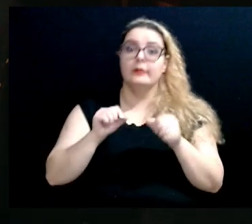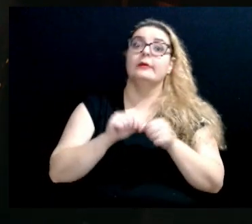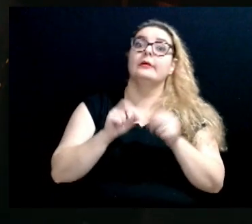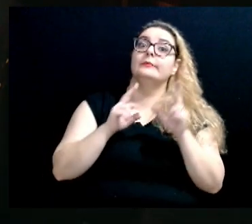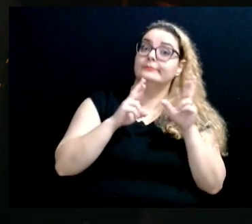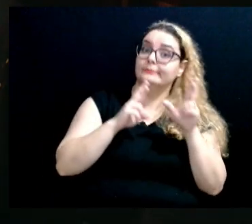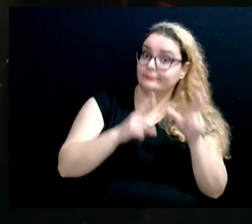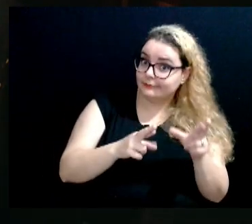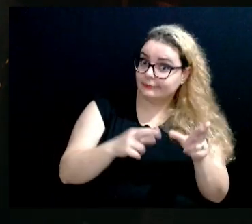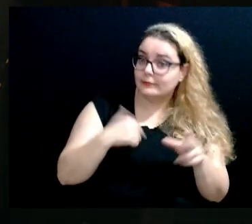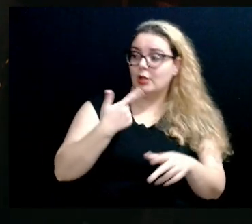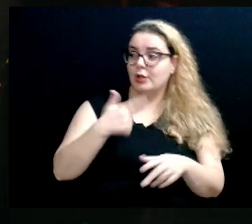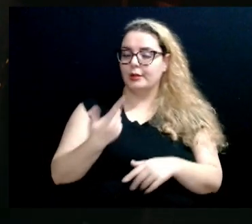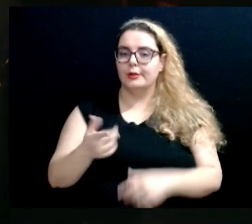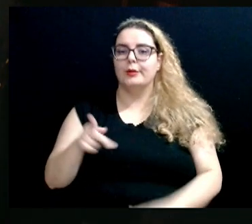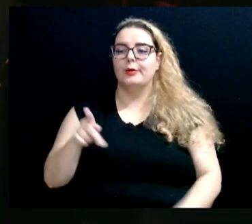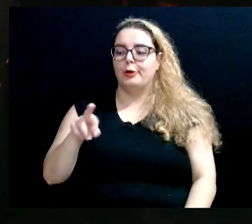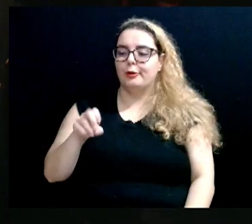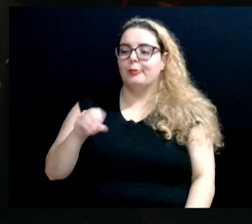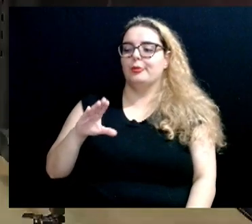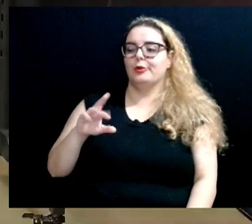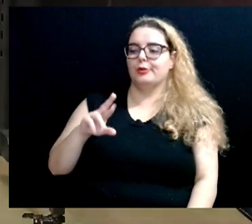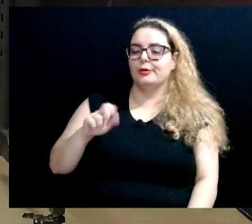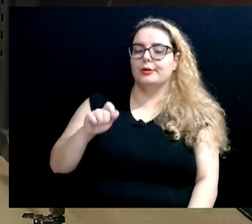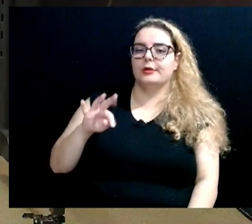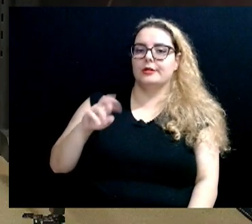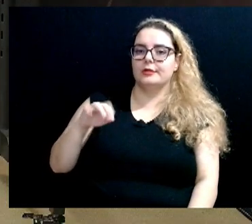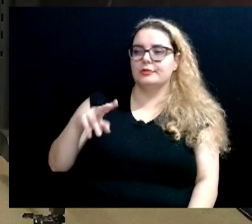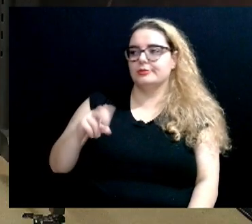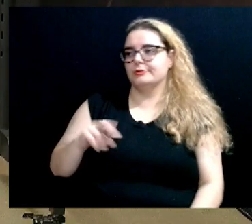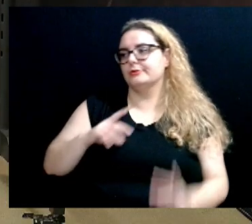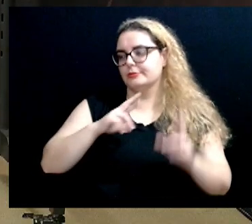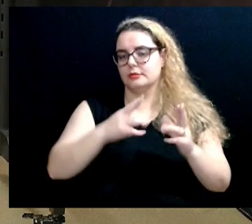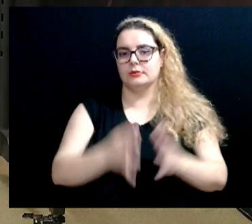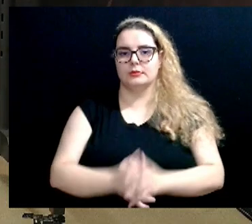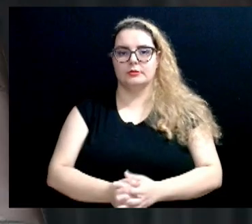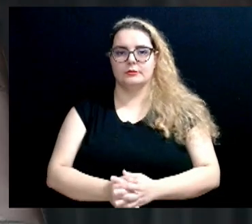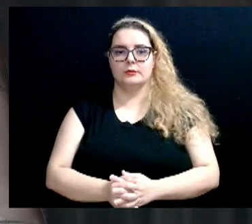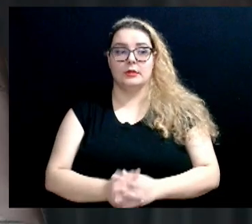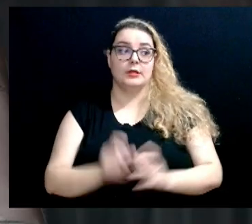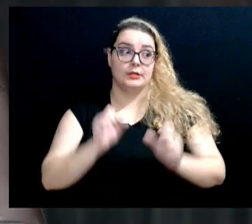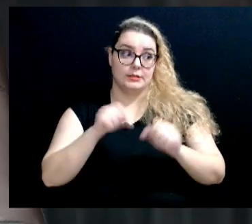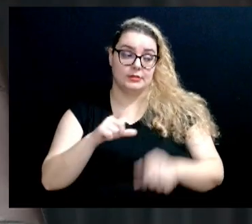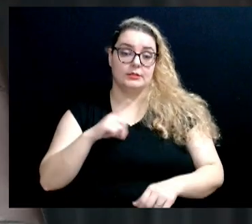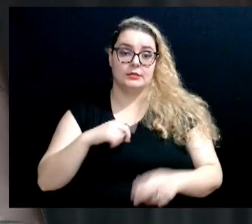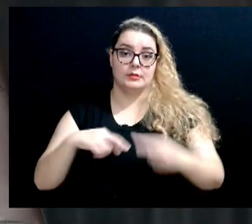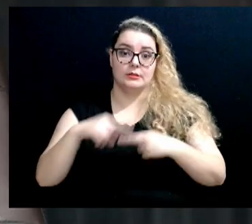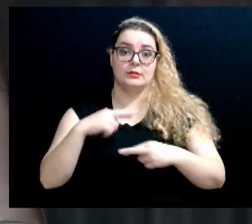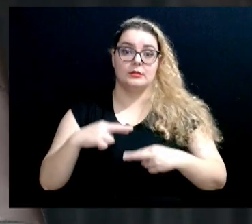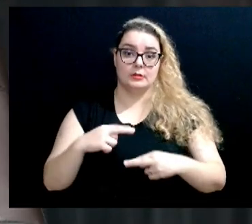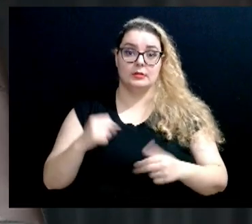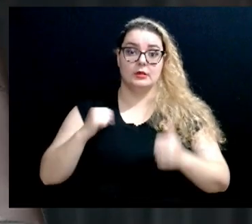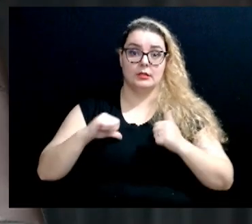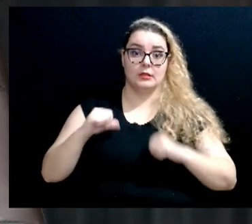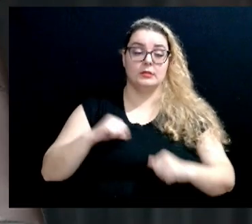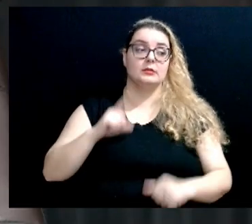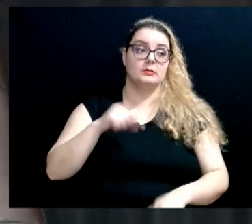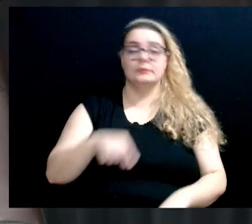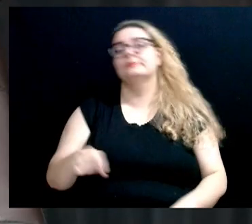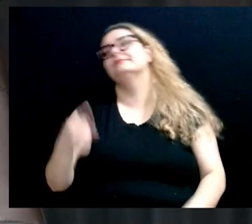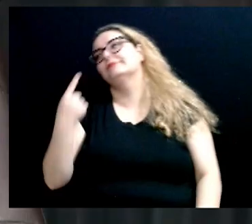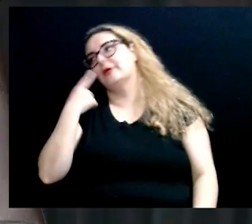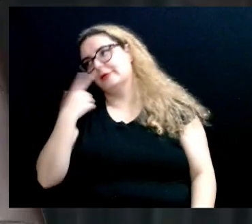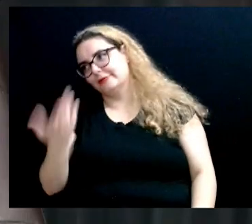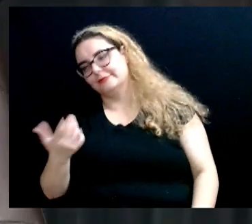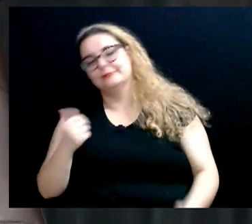acaba procrastinando esse sono. Sim, isso tem muito a ver com ansiedade também. Olha aí, né? de fator novo. ansioso, né?